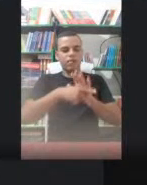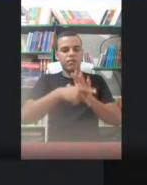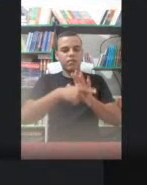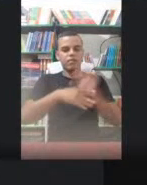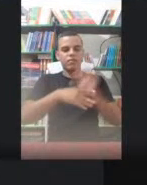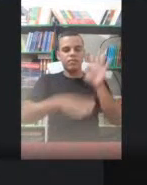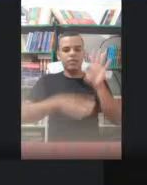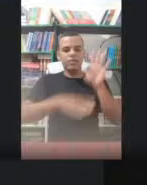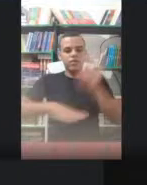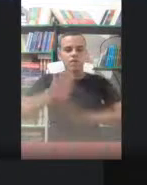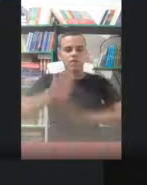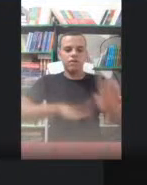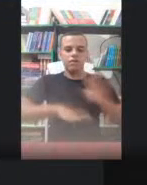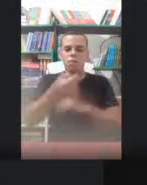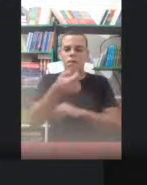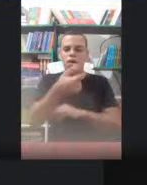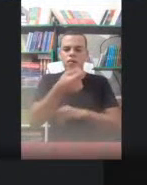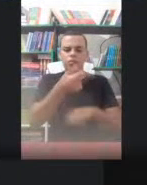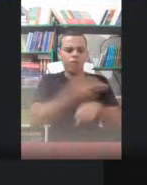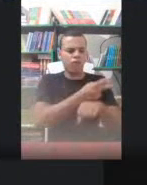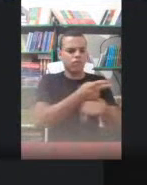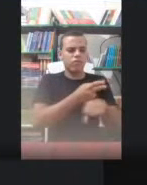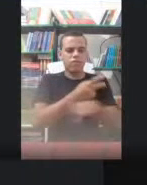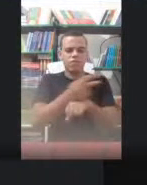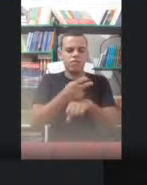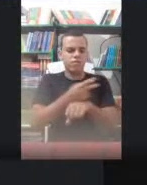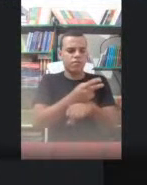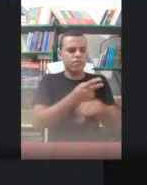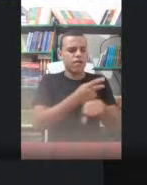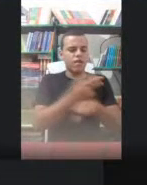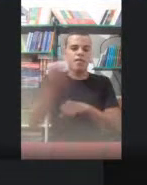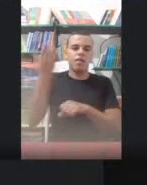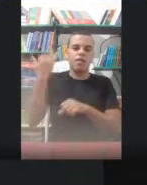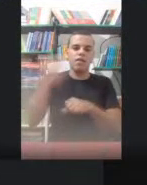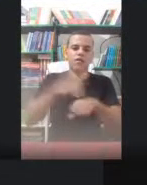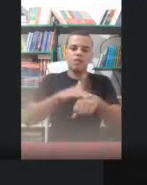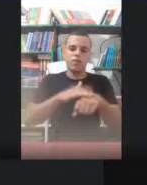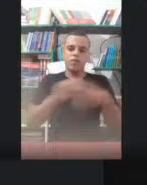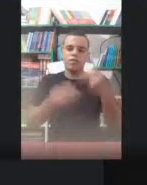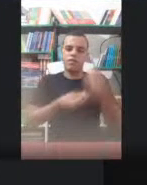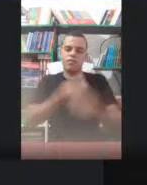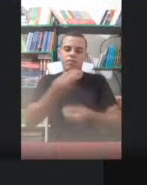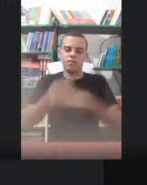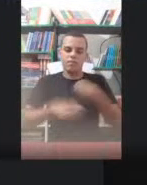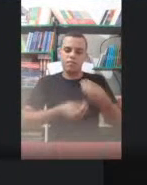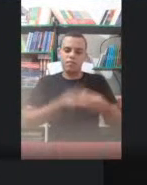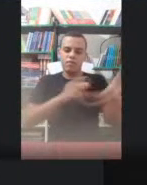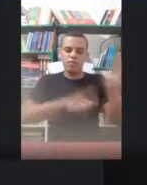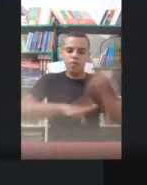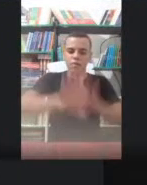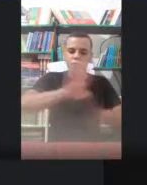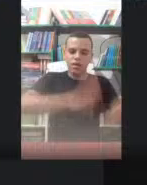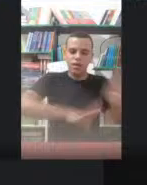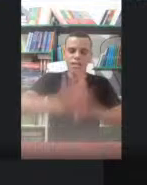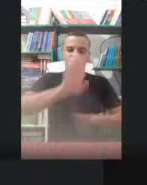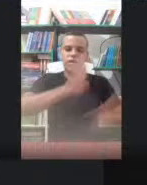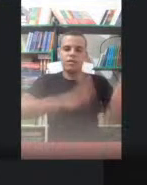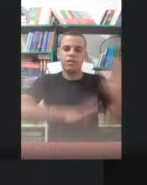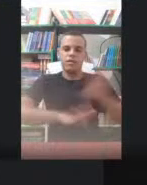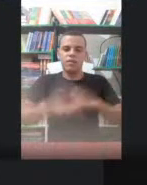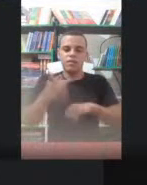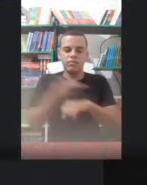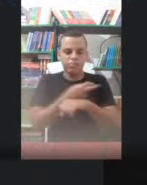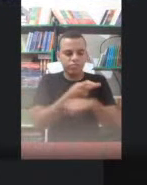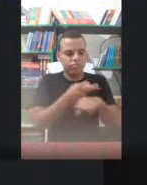pouco procura a questão da atenção primária, da prevenção, né, de se cuidar, ele busca quando já tem